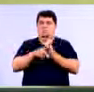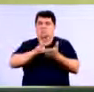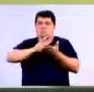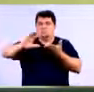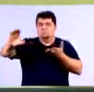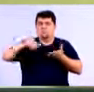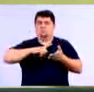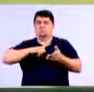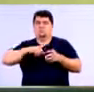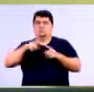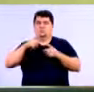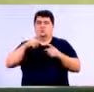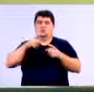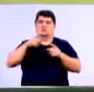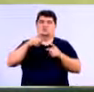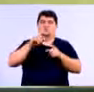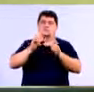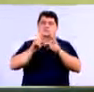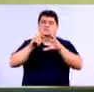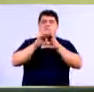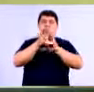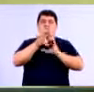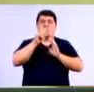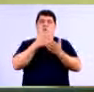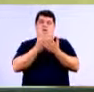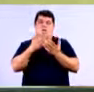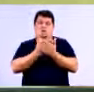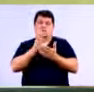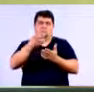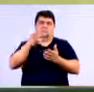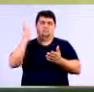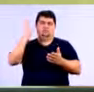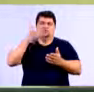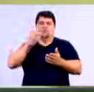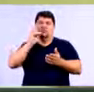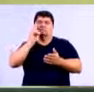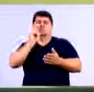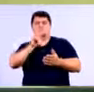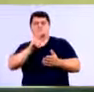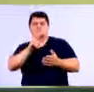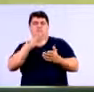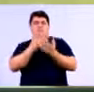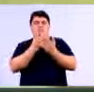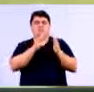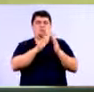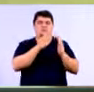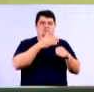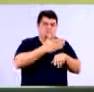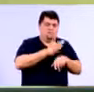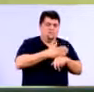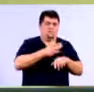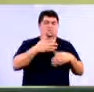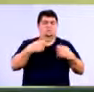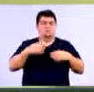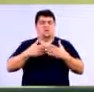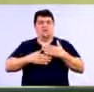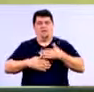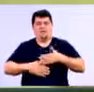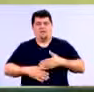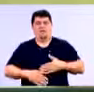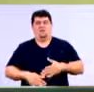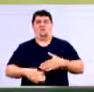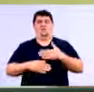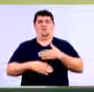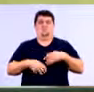quanto nas nossas teleaulas. Para você que participou das nossas teleaulas, que assistiu, fez atividades de casa, você pode ficar bem tranquilo. Vocês